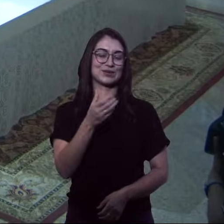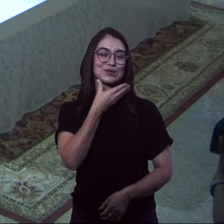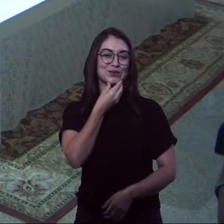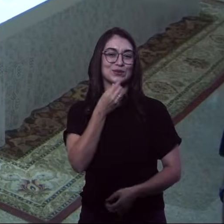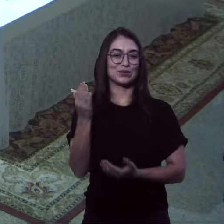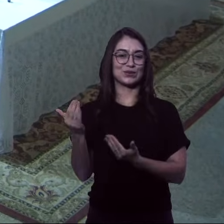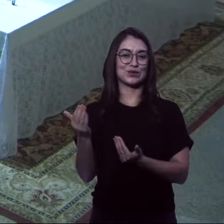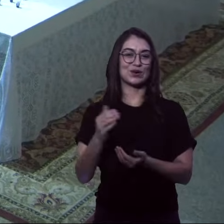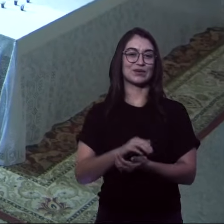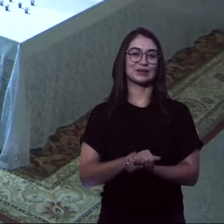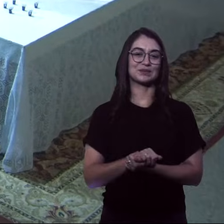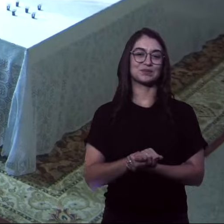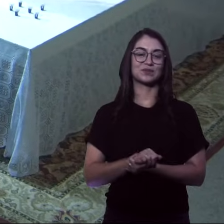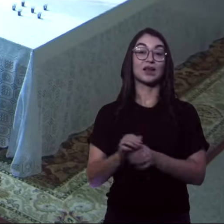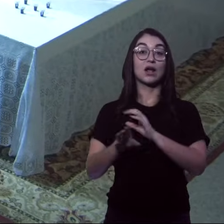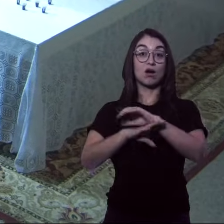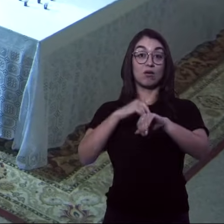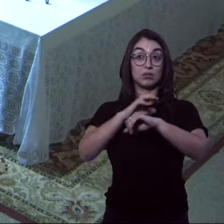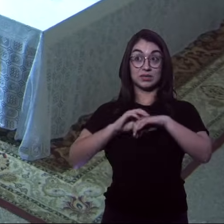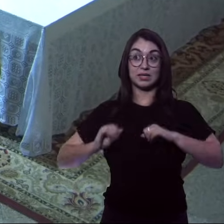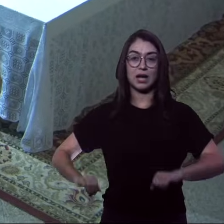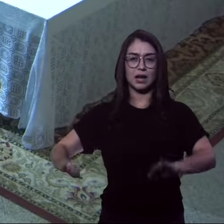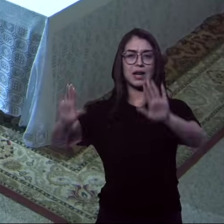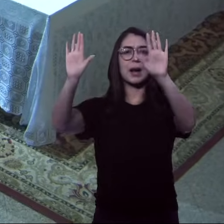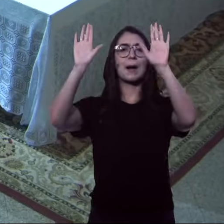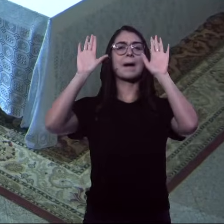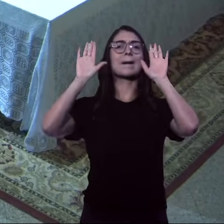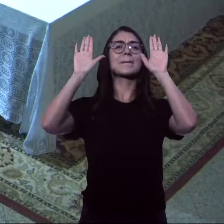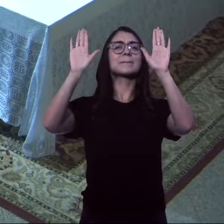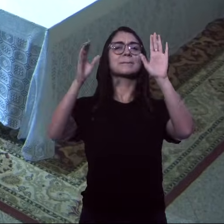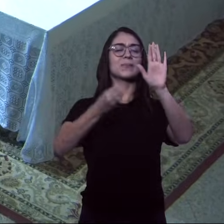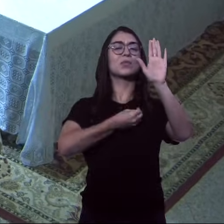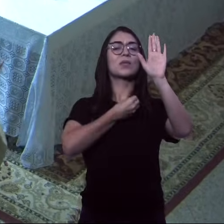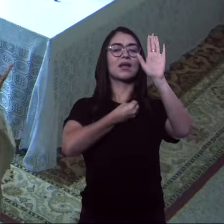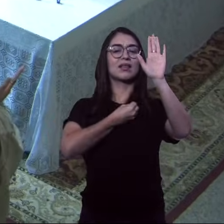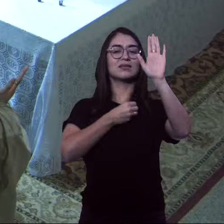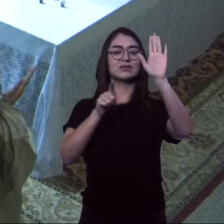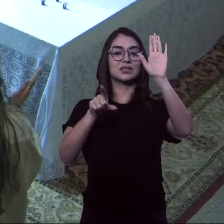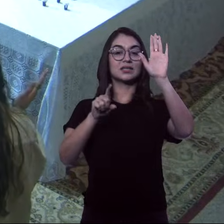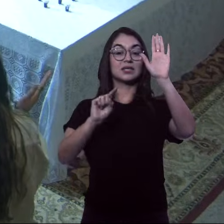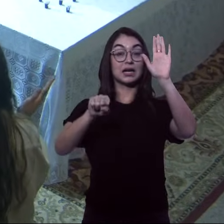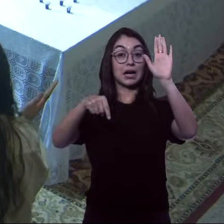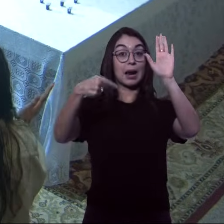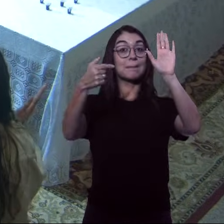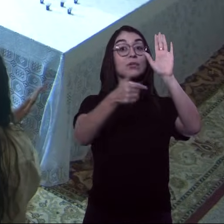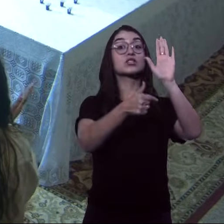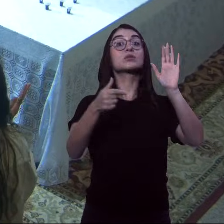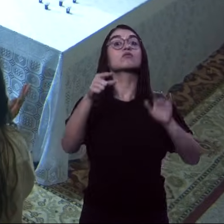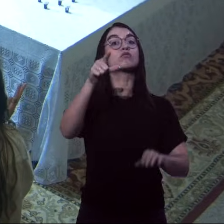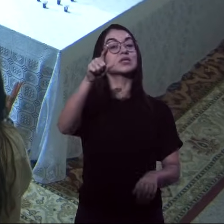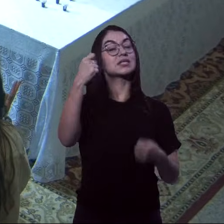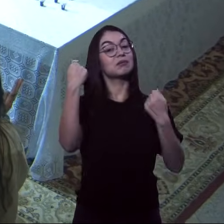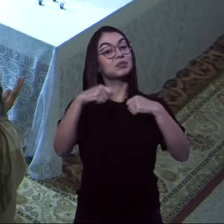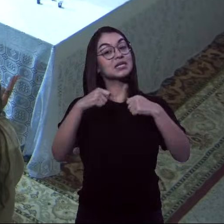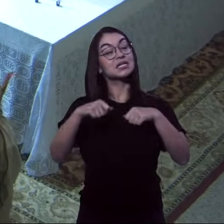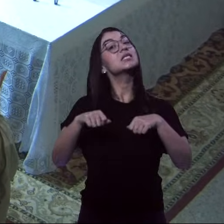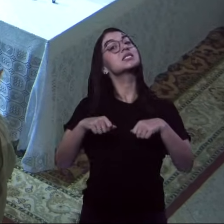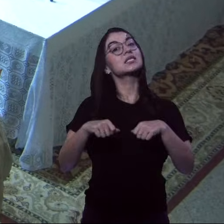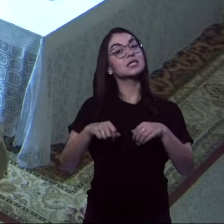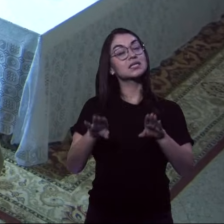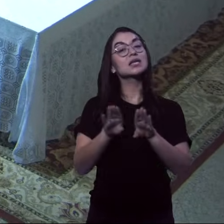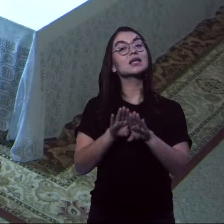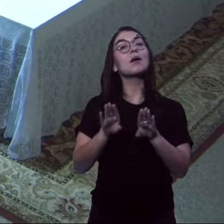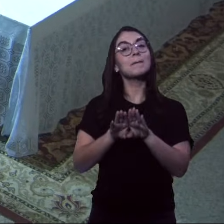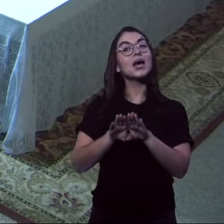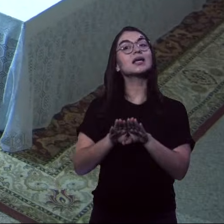tá? Estende sua mão para cá, vamos orar pela vida desse menino. E semana que vem você vai trazer o visitante, porque o novo de Deus não